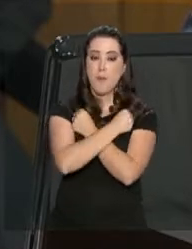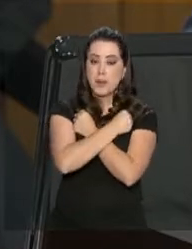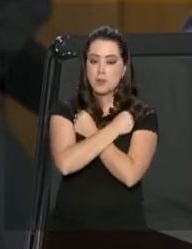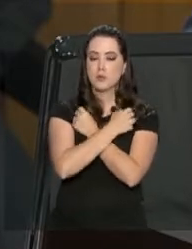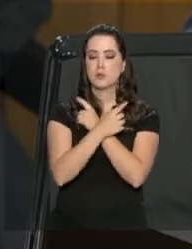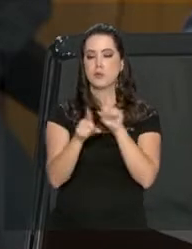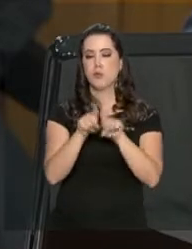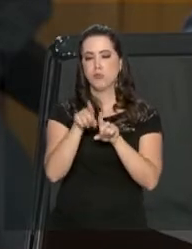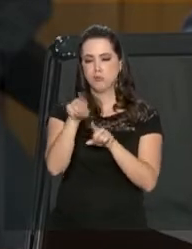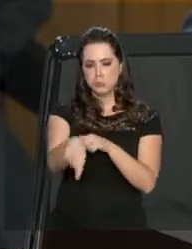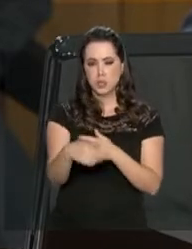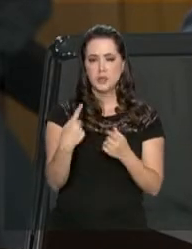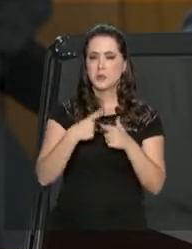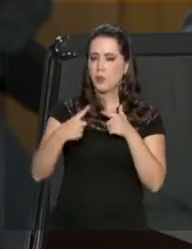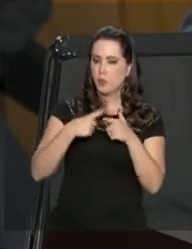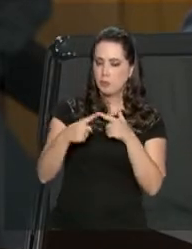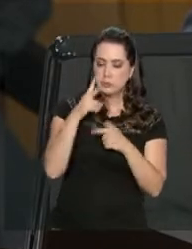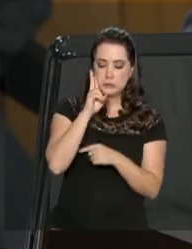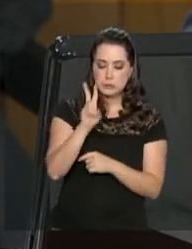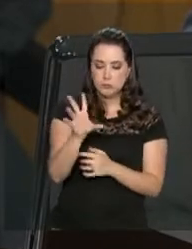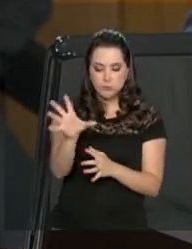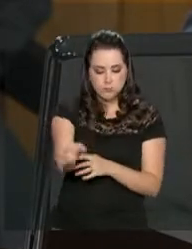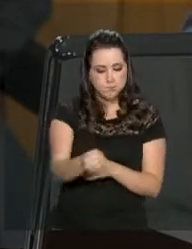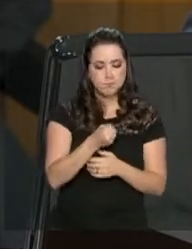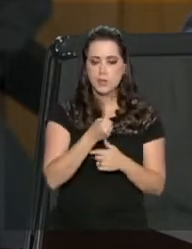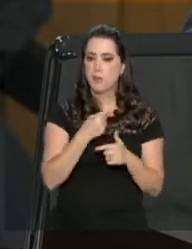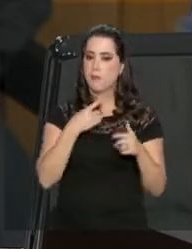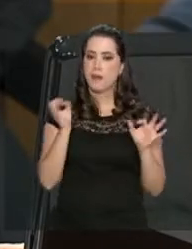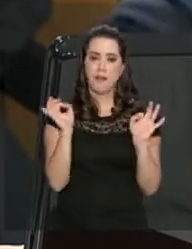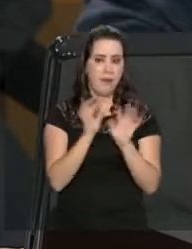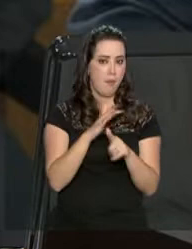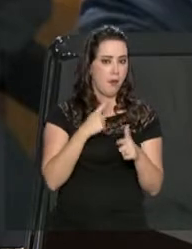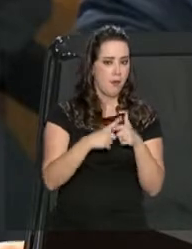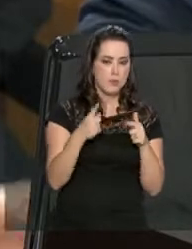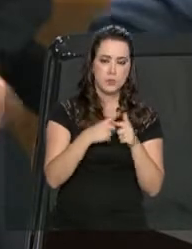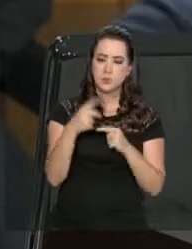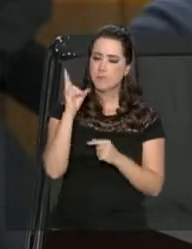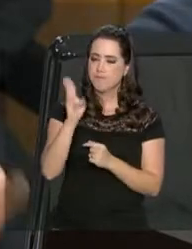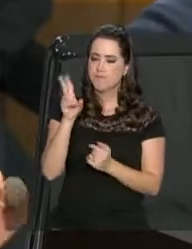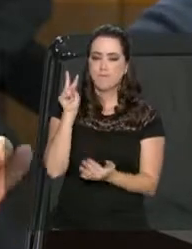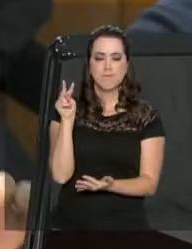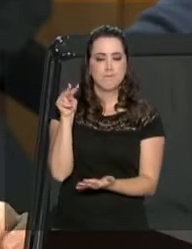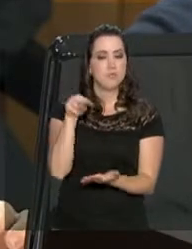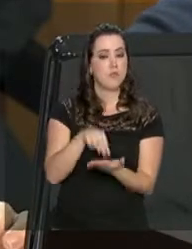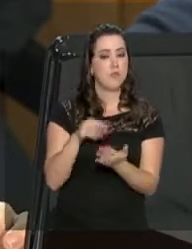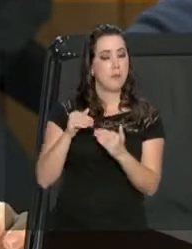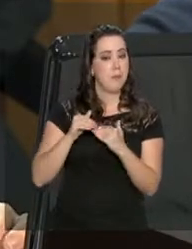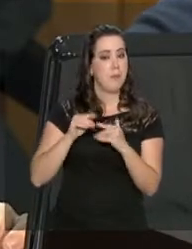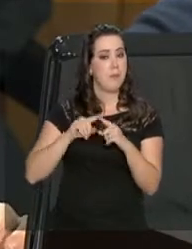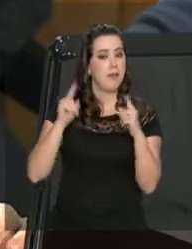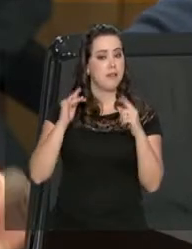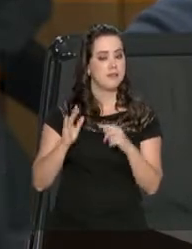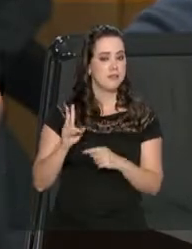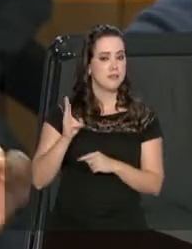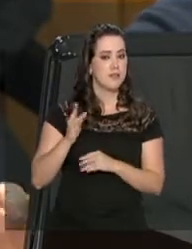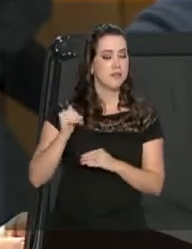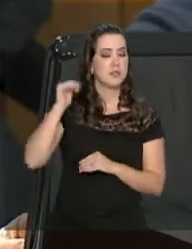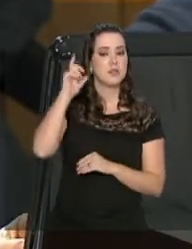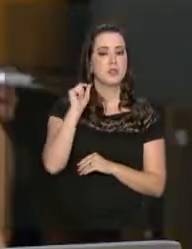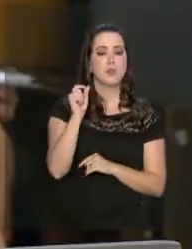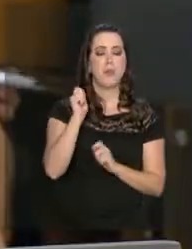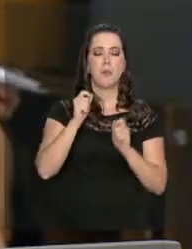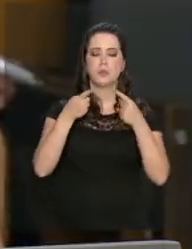modo destemido de modo firme de modo preciso mas acima de tudo de modo